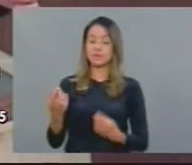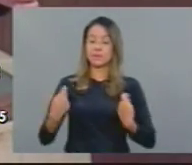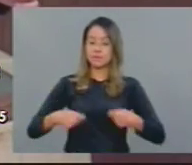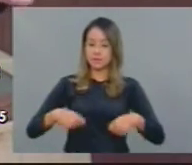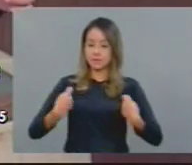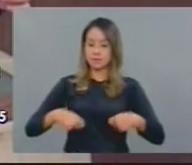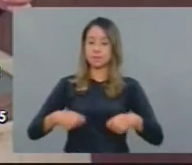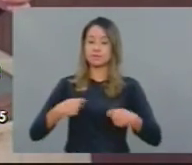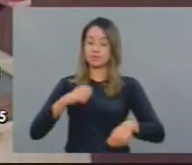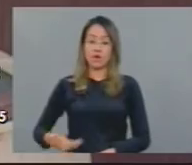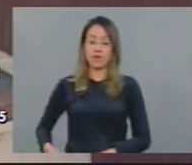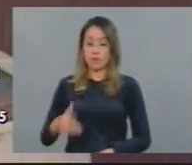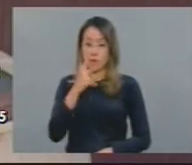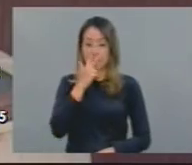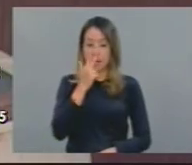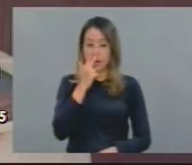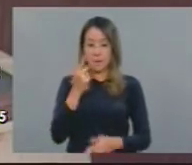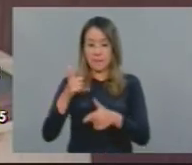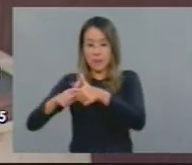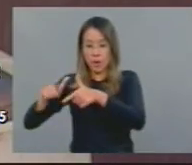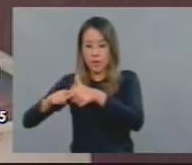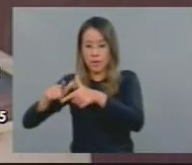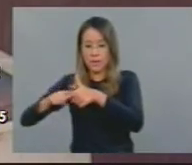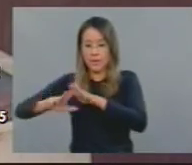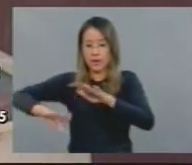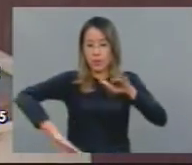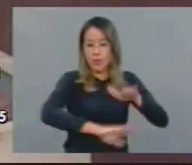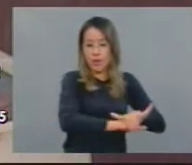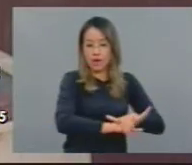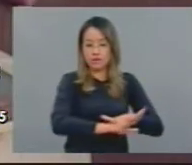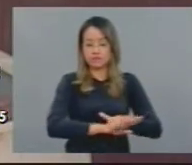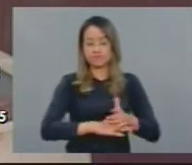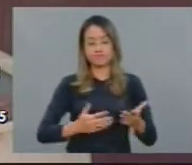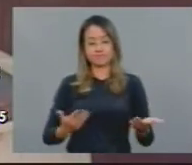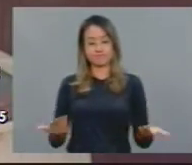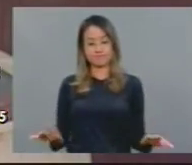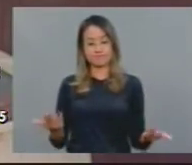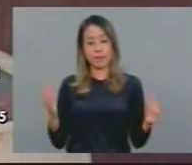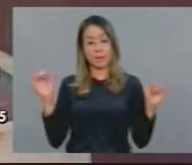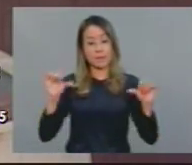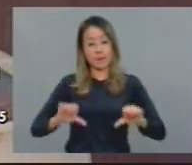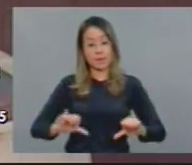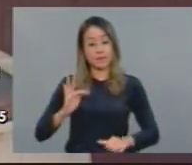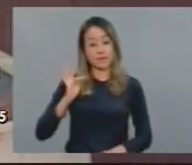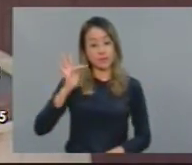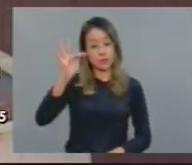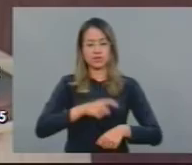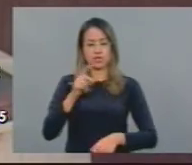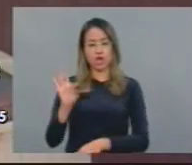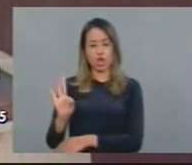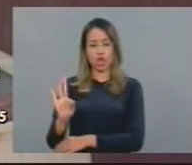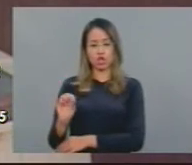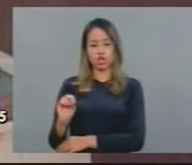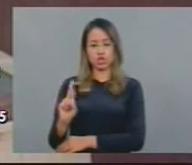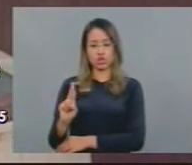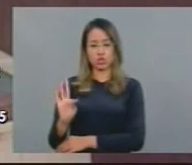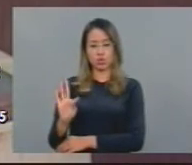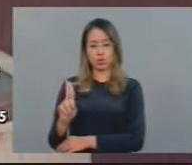criar uma nova lei para diminuir a maioridade penal, se a lei que existe, medidas socioeducativas, realmente na prática não está